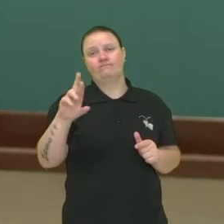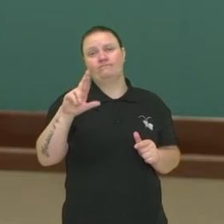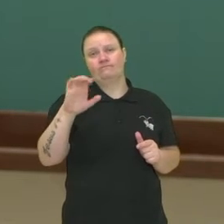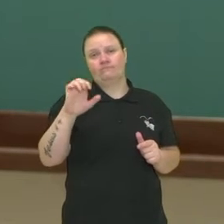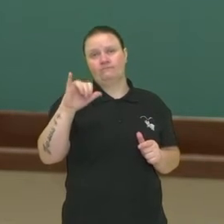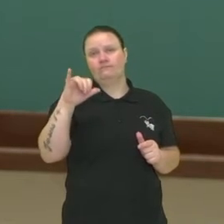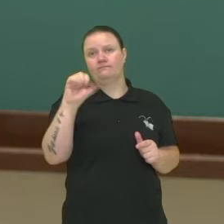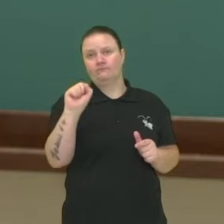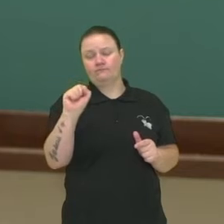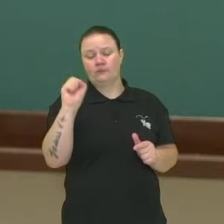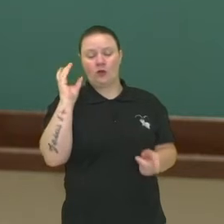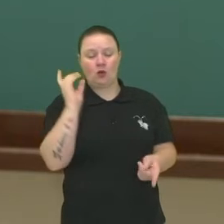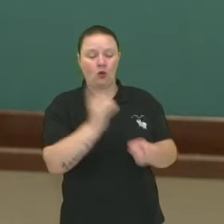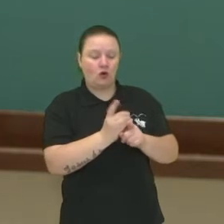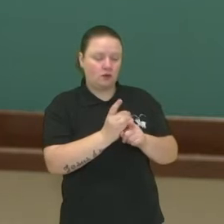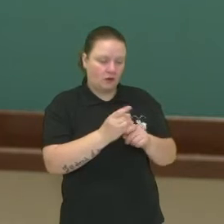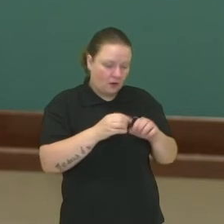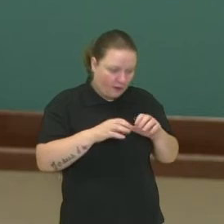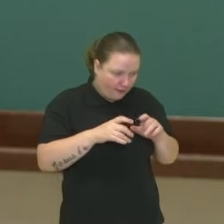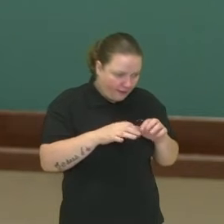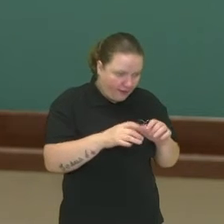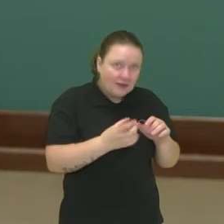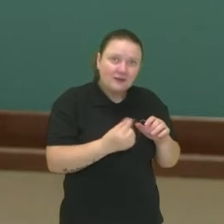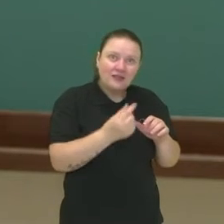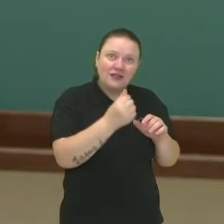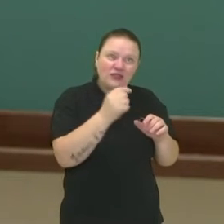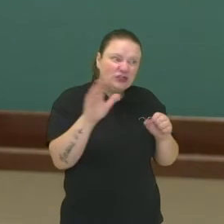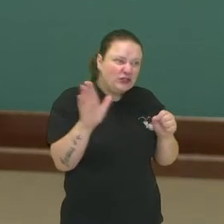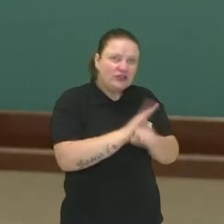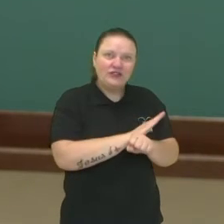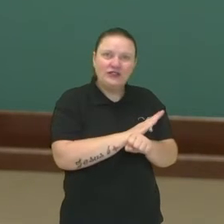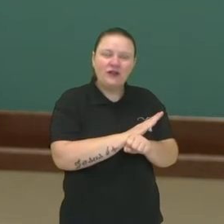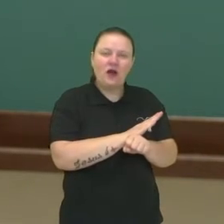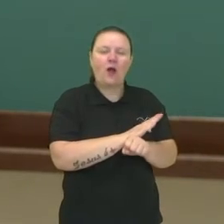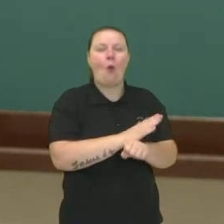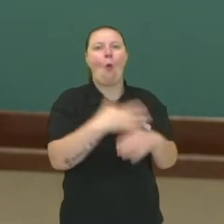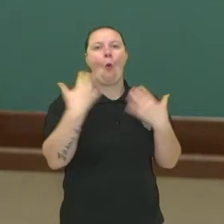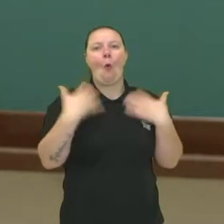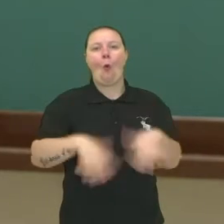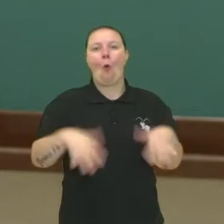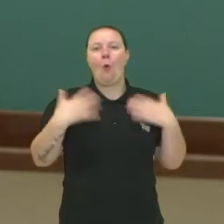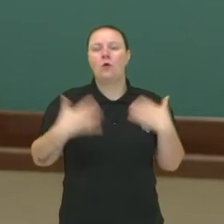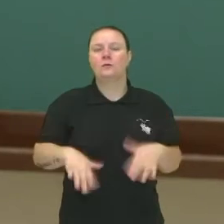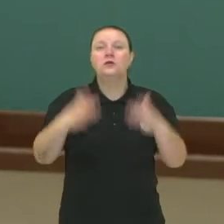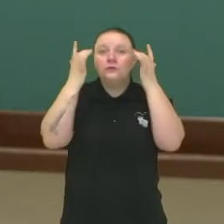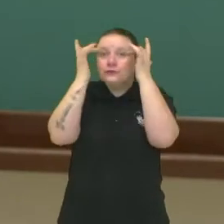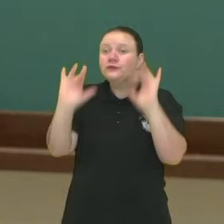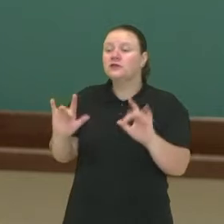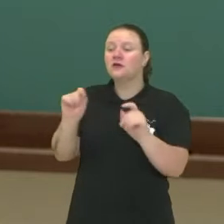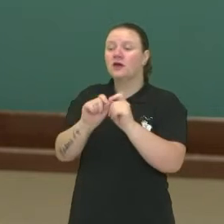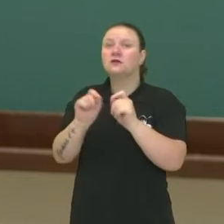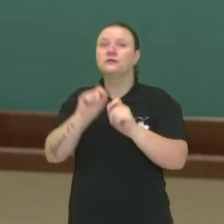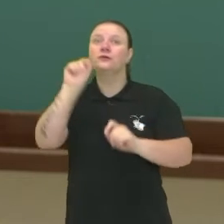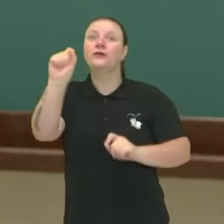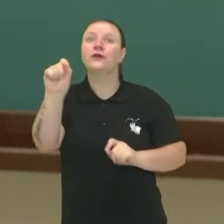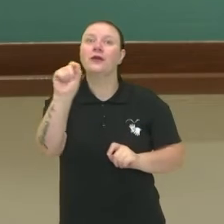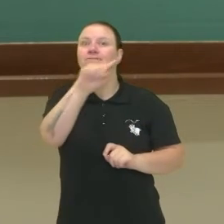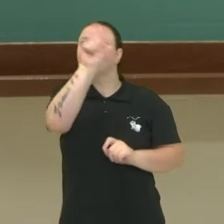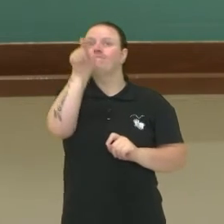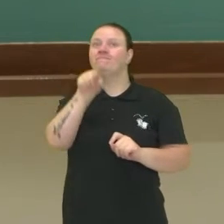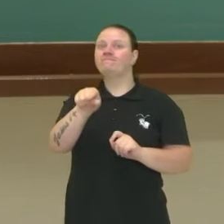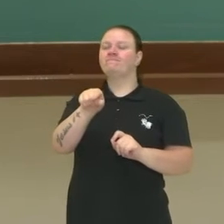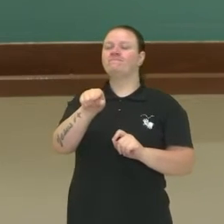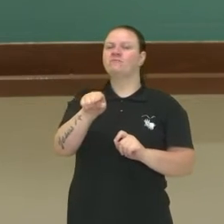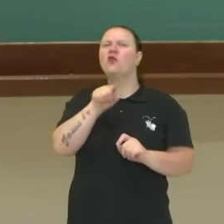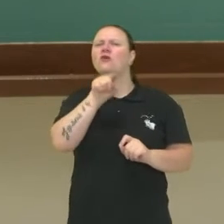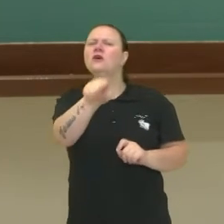a carteira estava recheada e qual era o dilema? Ele não sabe o que fazer com a carteira. E você,